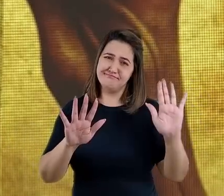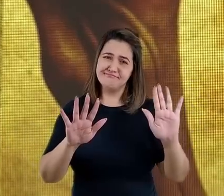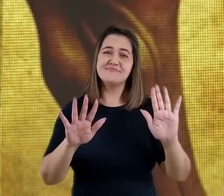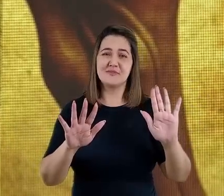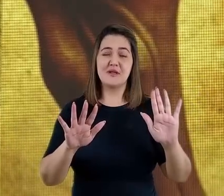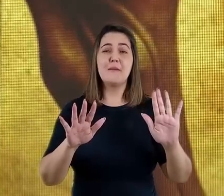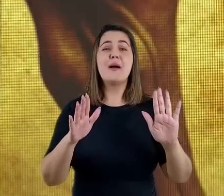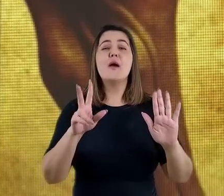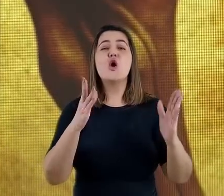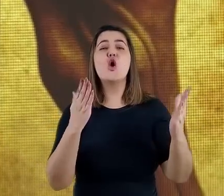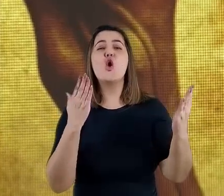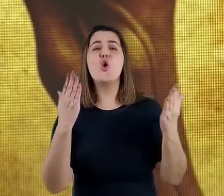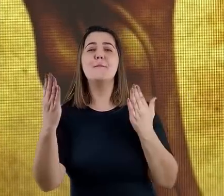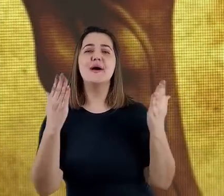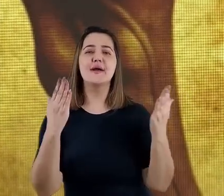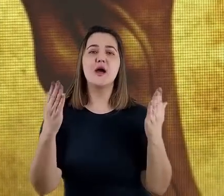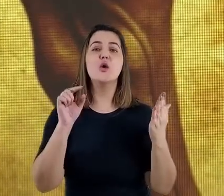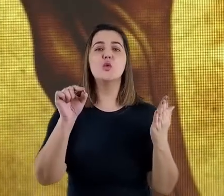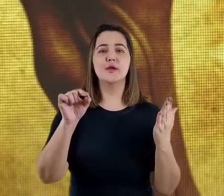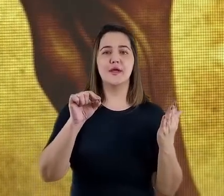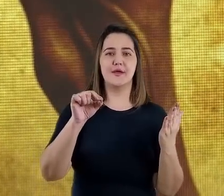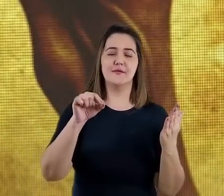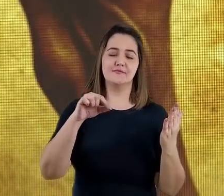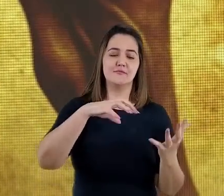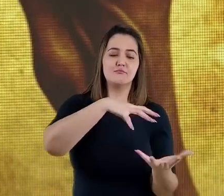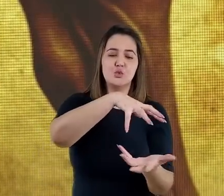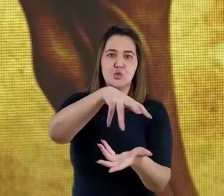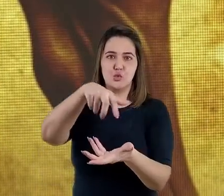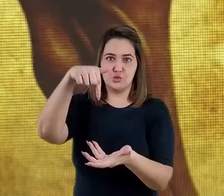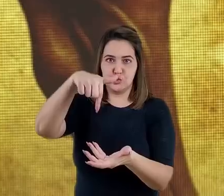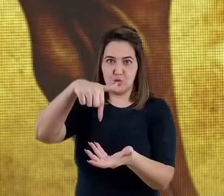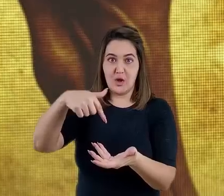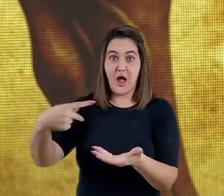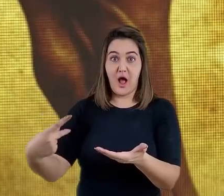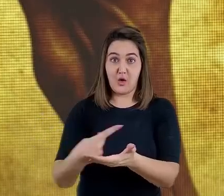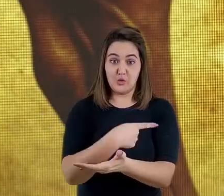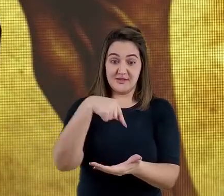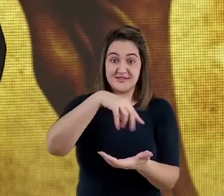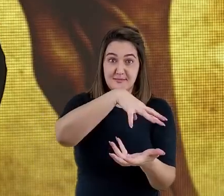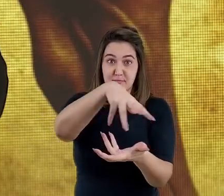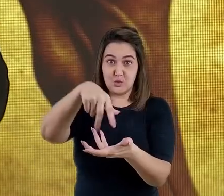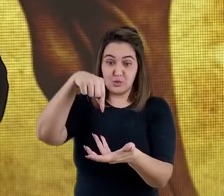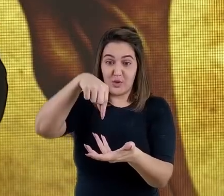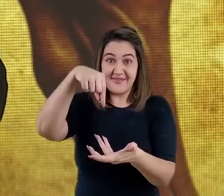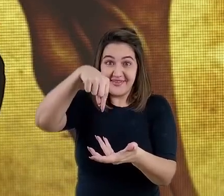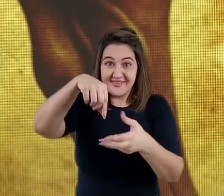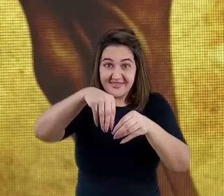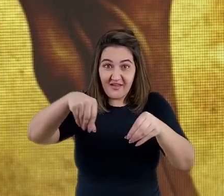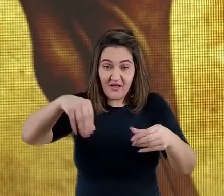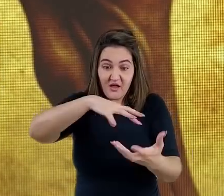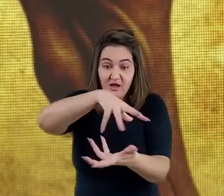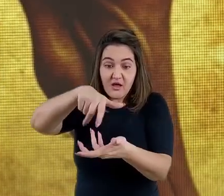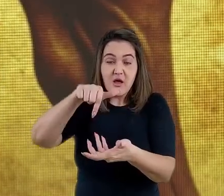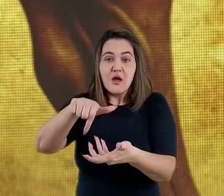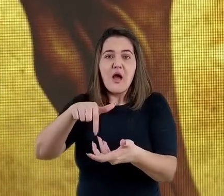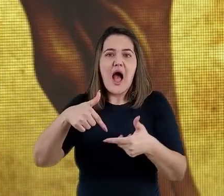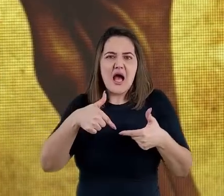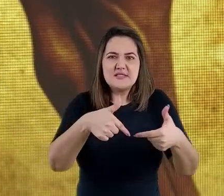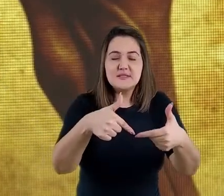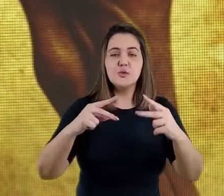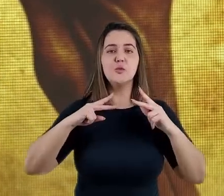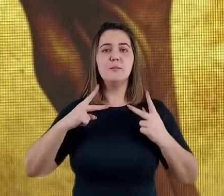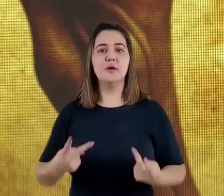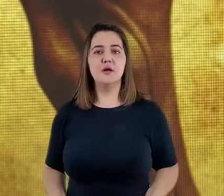a história num paralelismo, revelando como os atos e conflitos humanos da história refletem